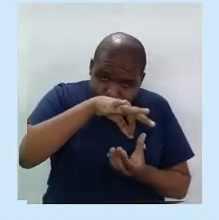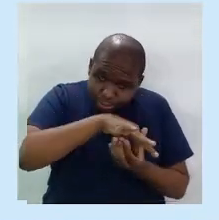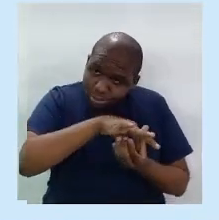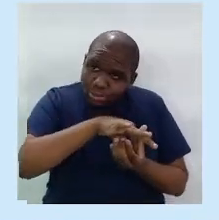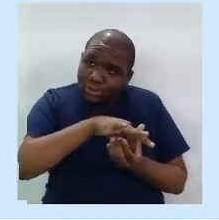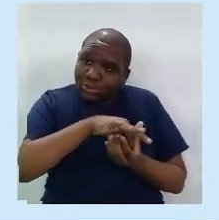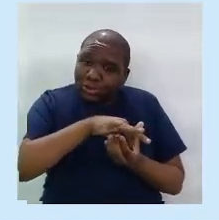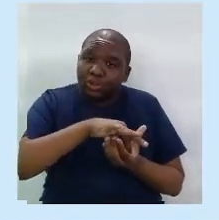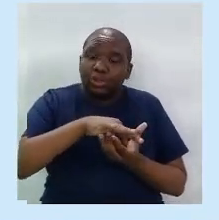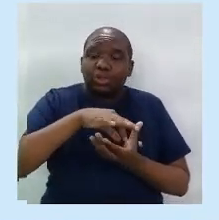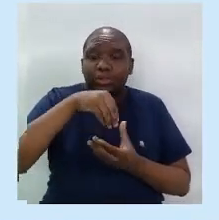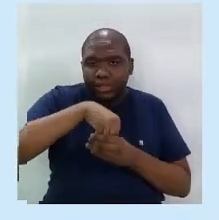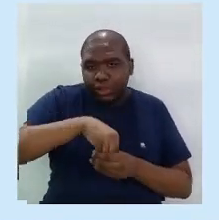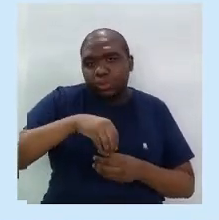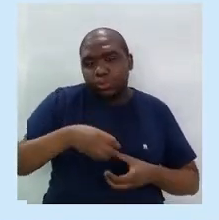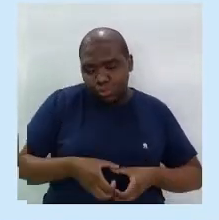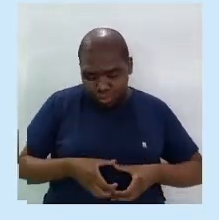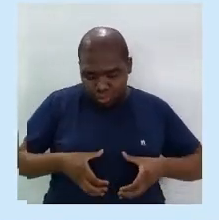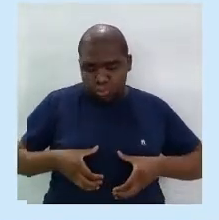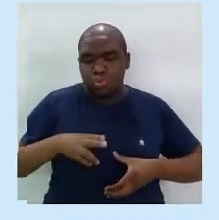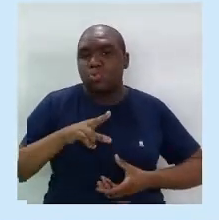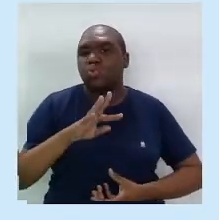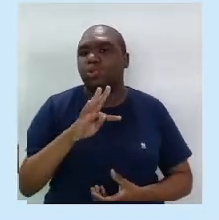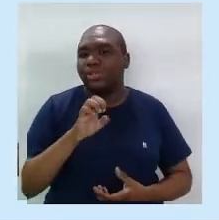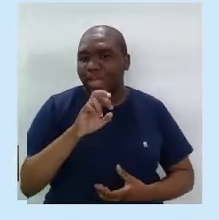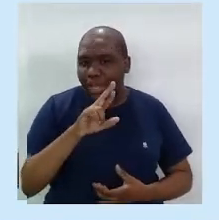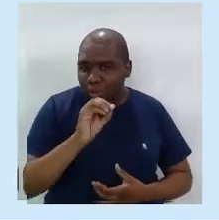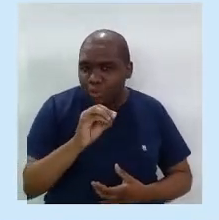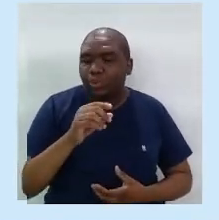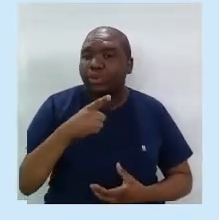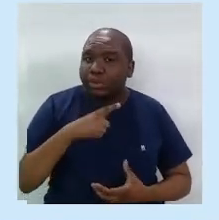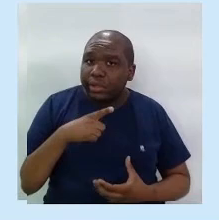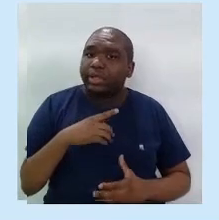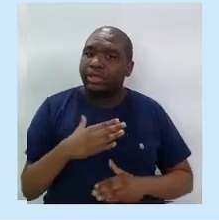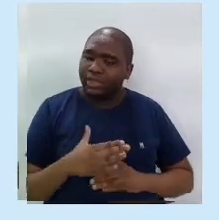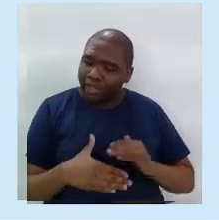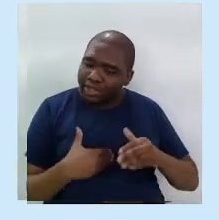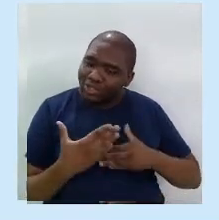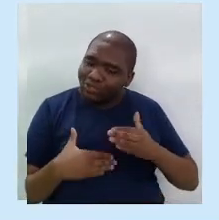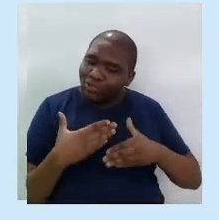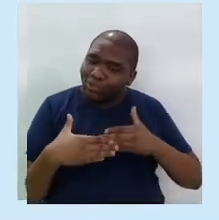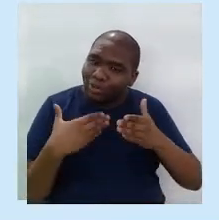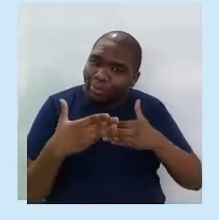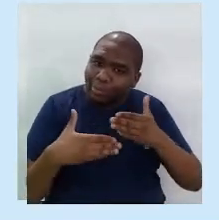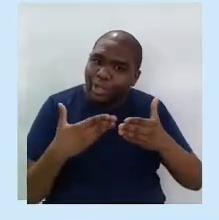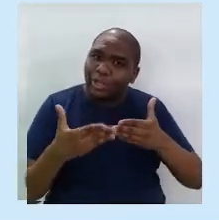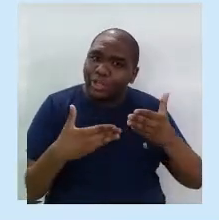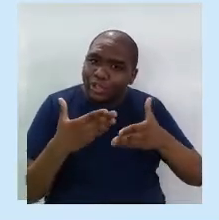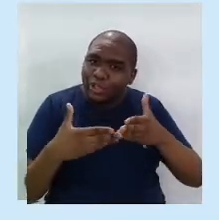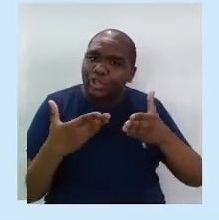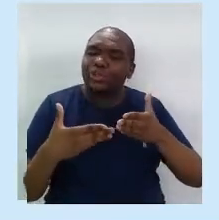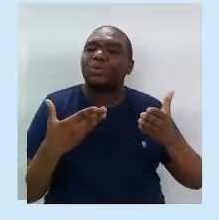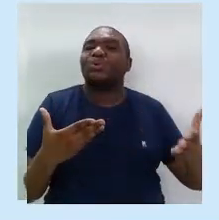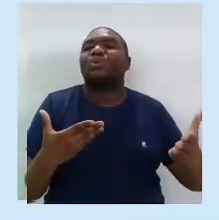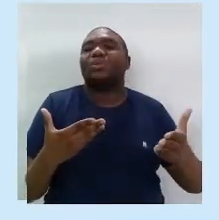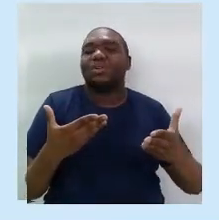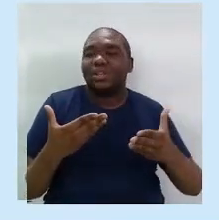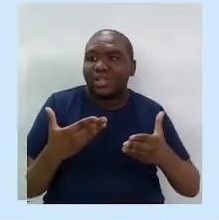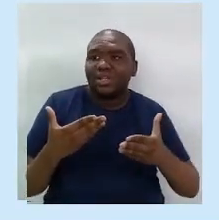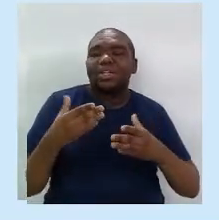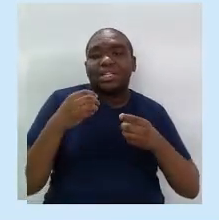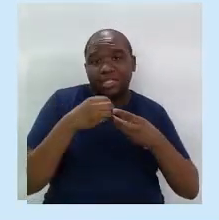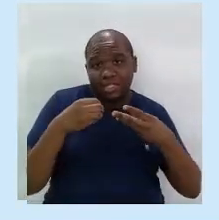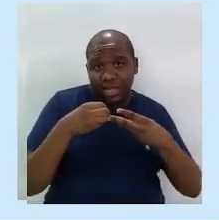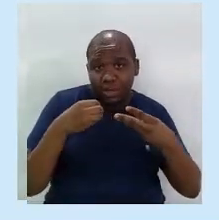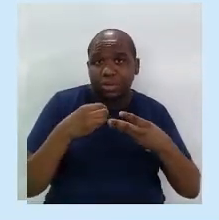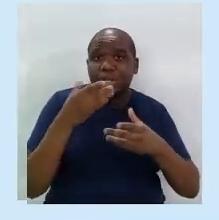ficar no útero. Então, no útero, ele vai ter o seu desenvolvimento do embrião, a célula vai se